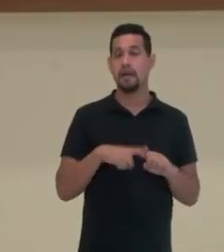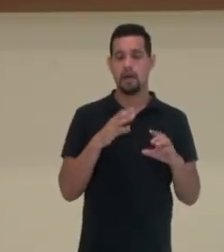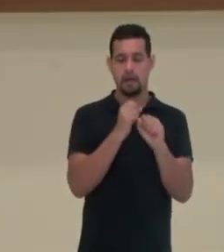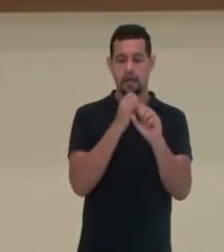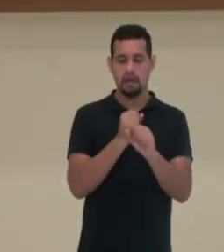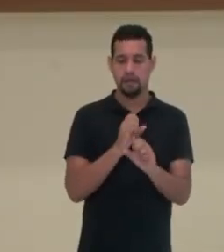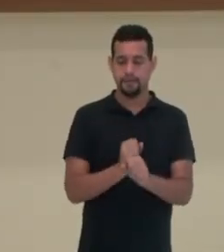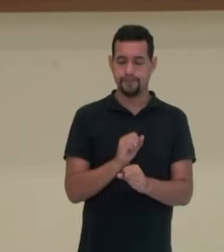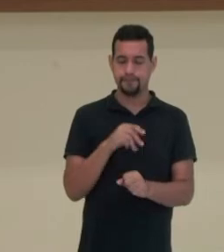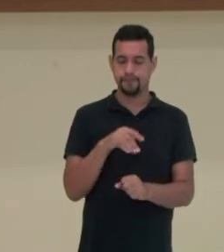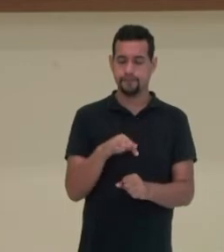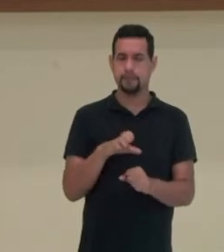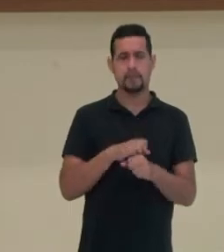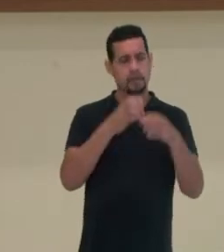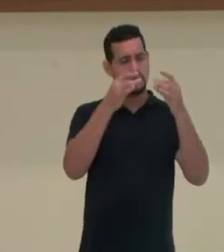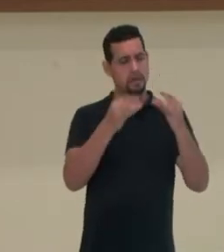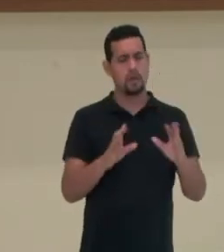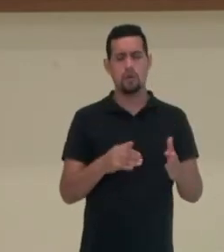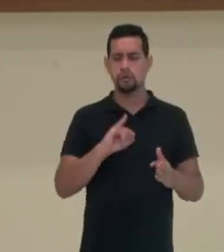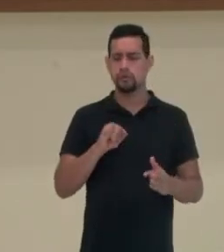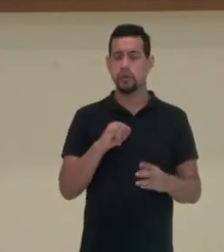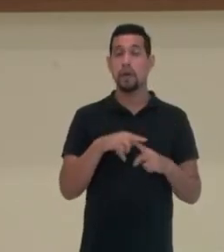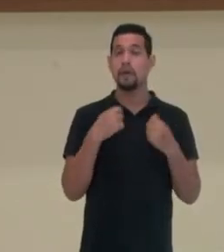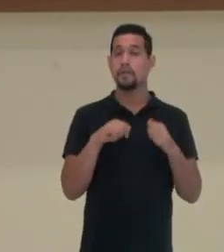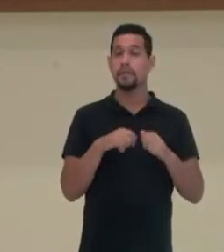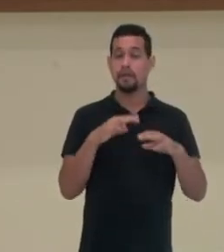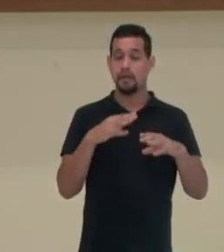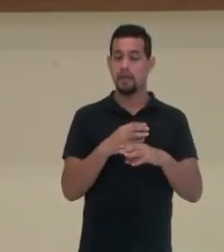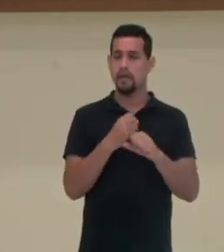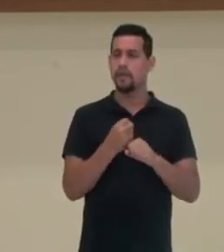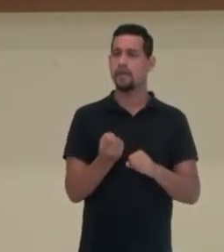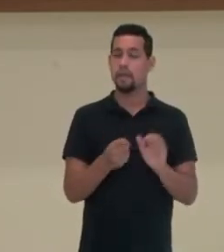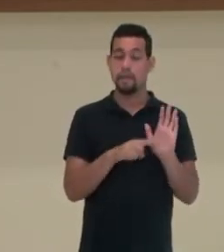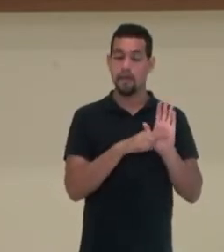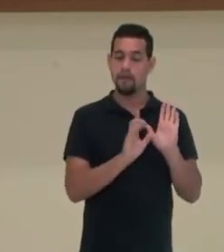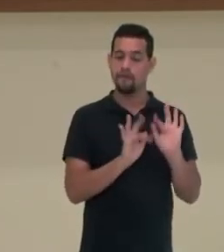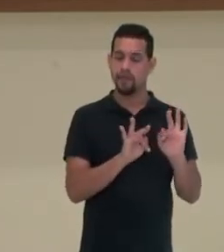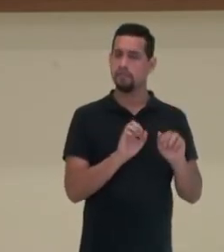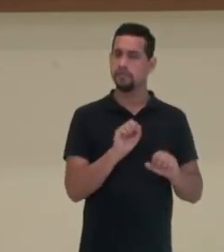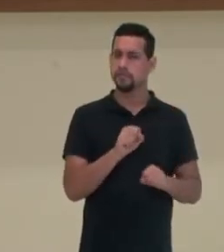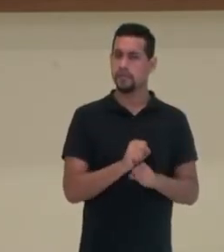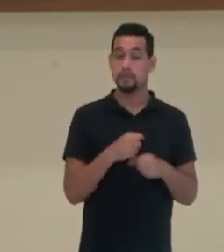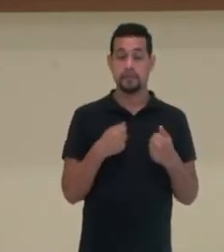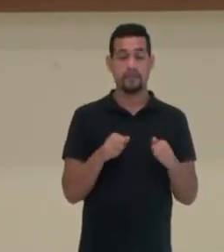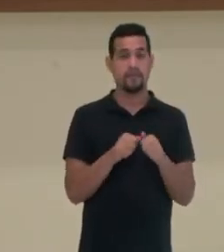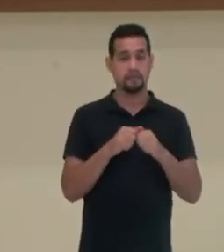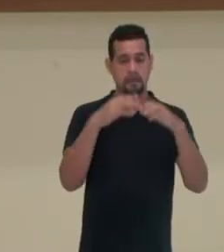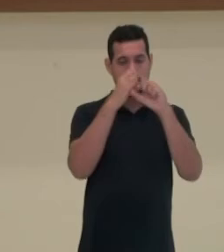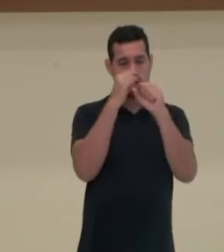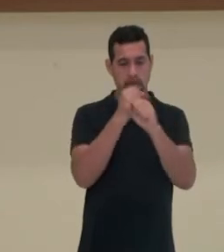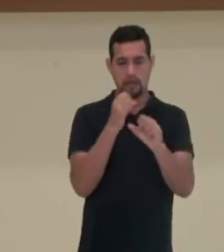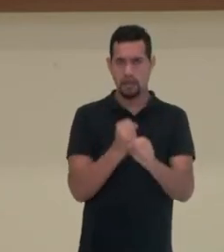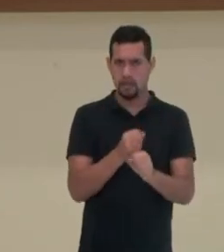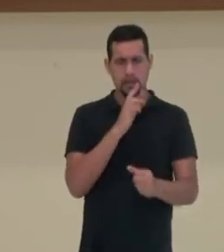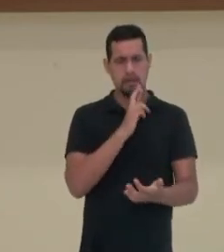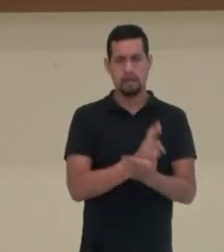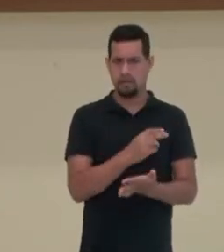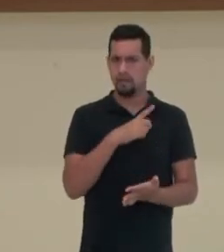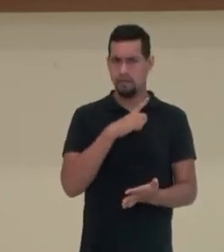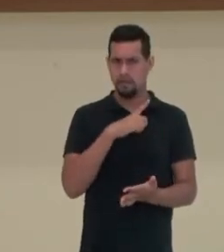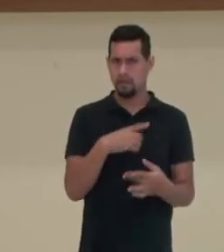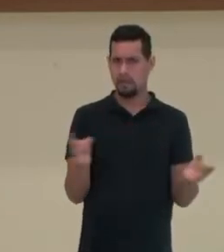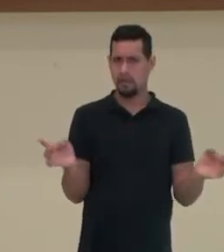calcula o montante, para determinar o juro, você tem que acrescentar uma continha de menos no final. Você tem que fazer o montante, que é o resultado que deu na